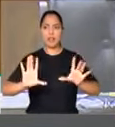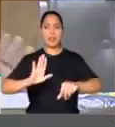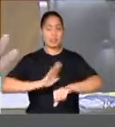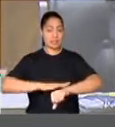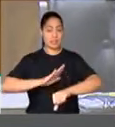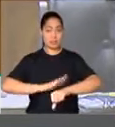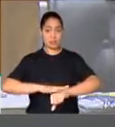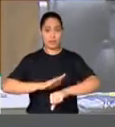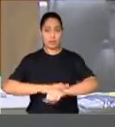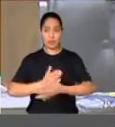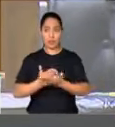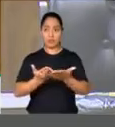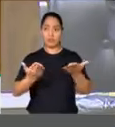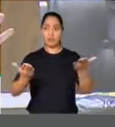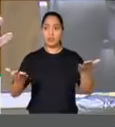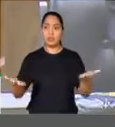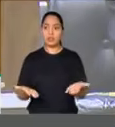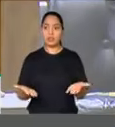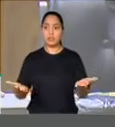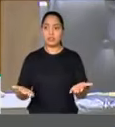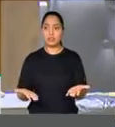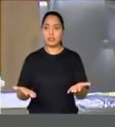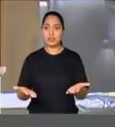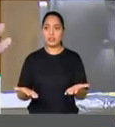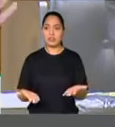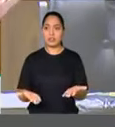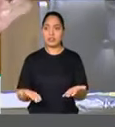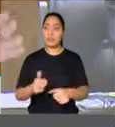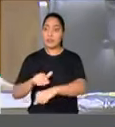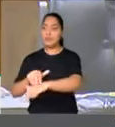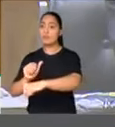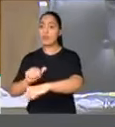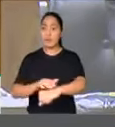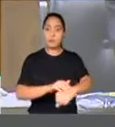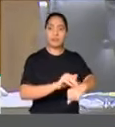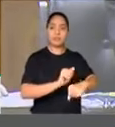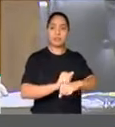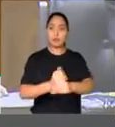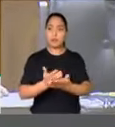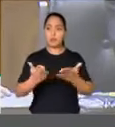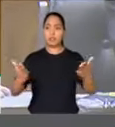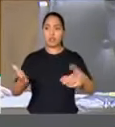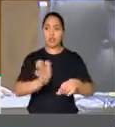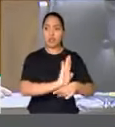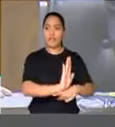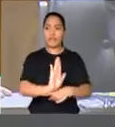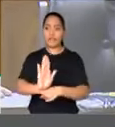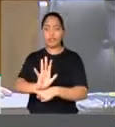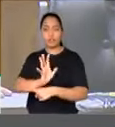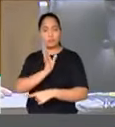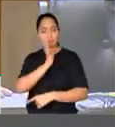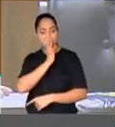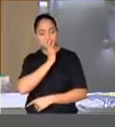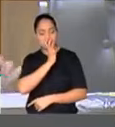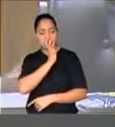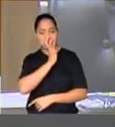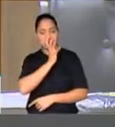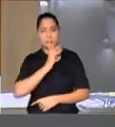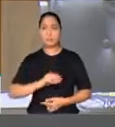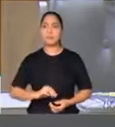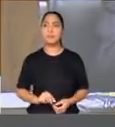momento, nós vamos chamar todas e todas para que possamos assistir a um vídeo